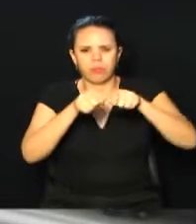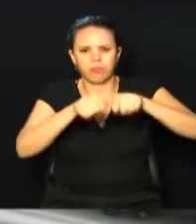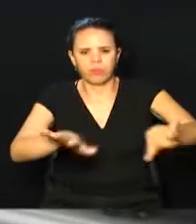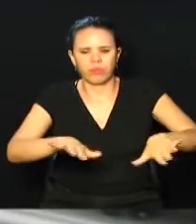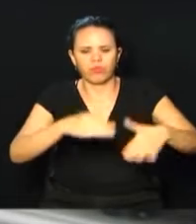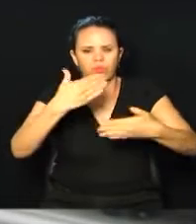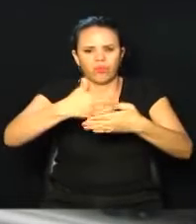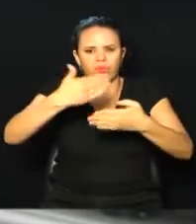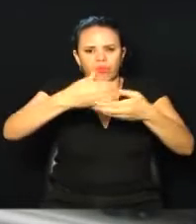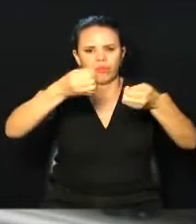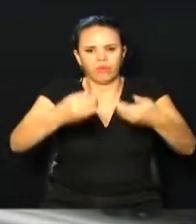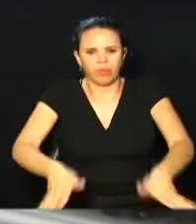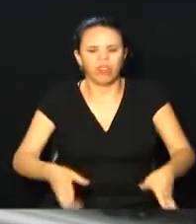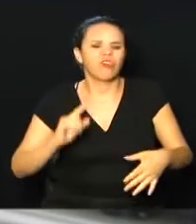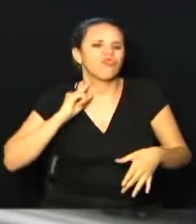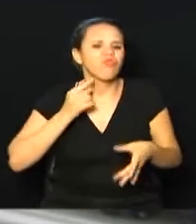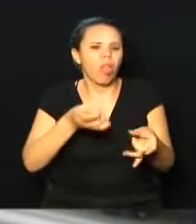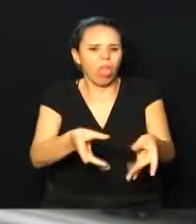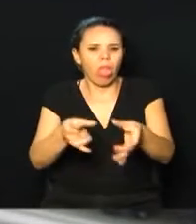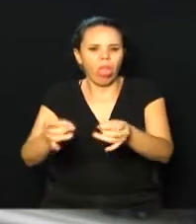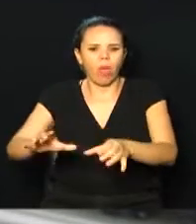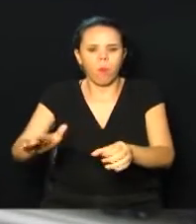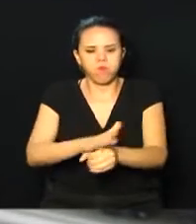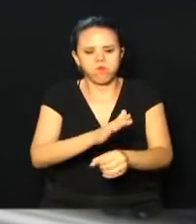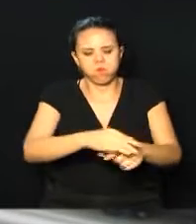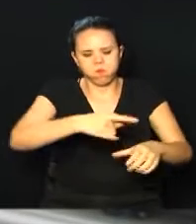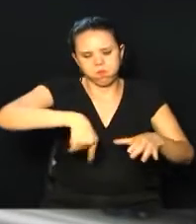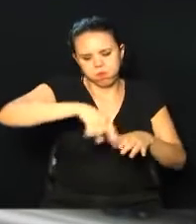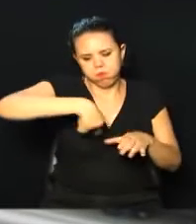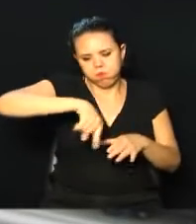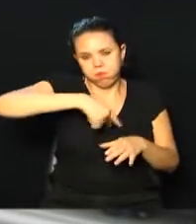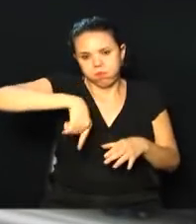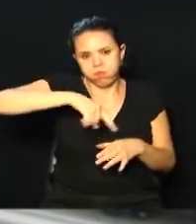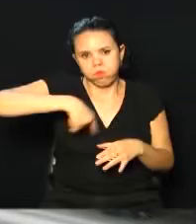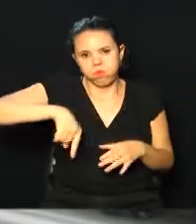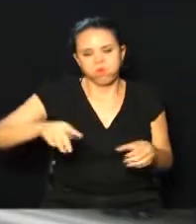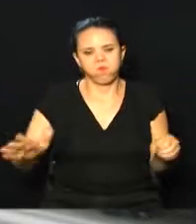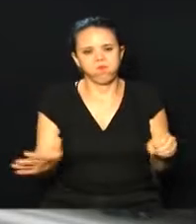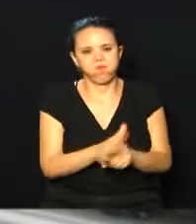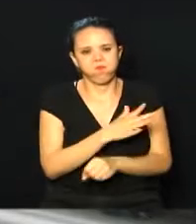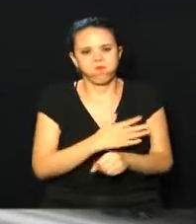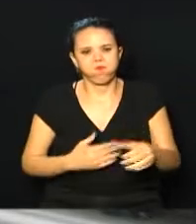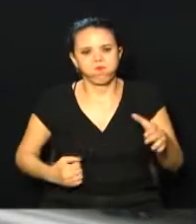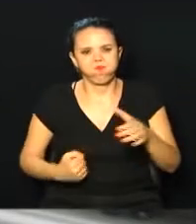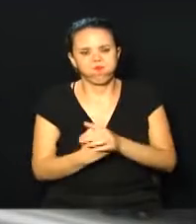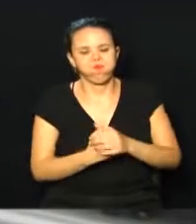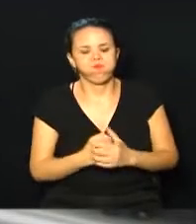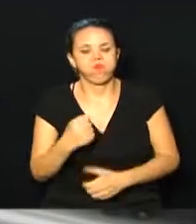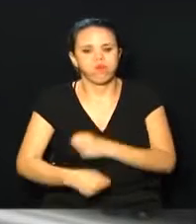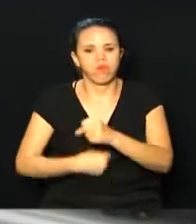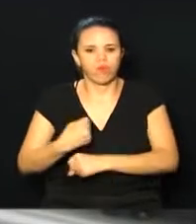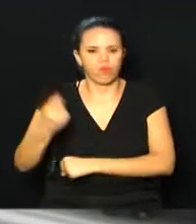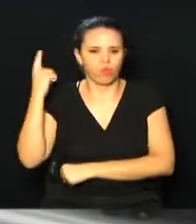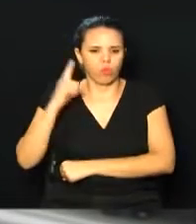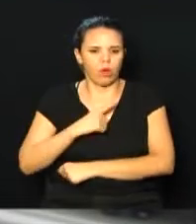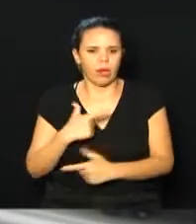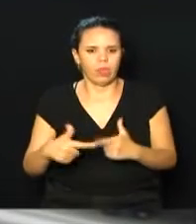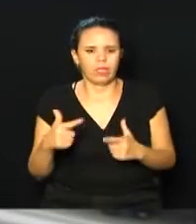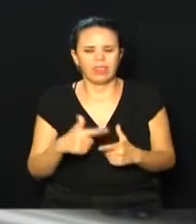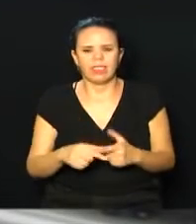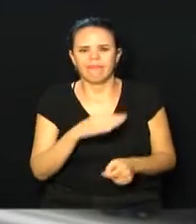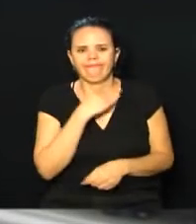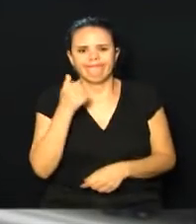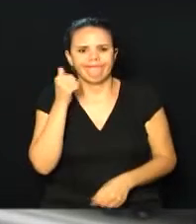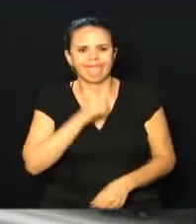muros, lixo em bocas de lobo, muitas delas entupidas. No ano passado, inclusive, tivemos a morte de uma